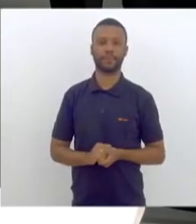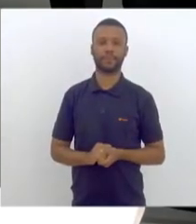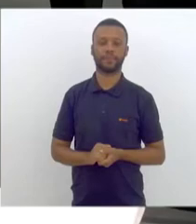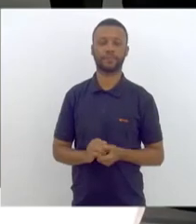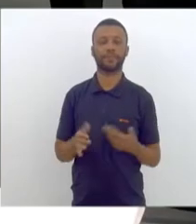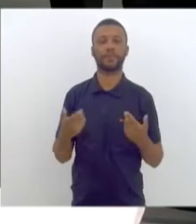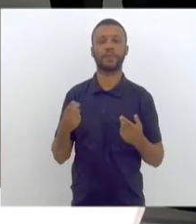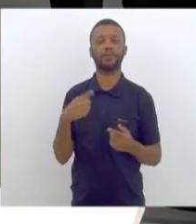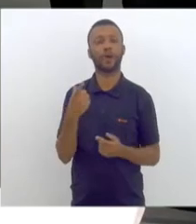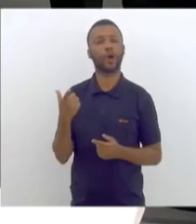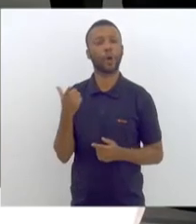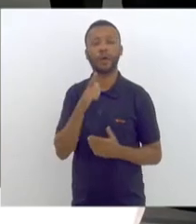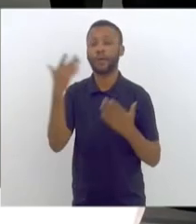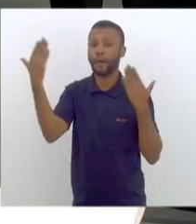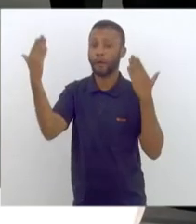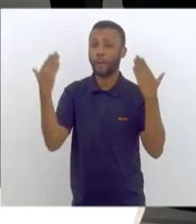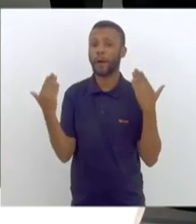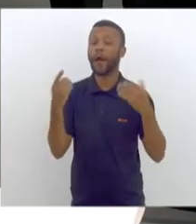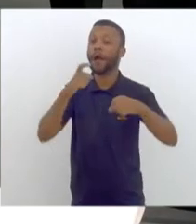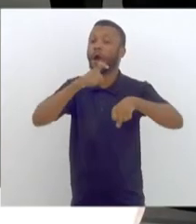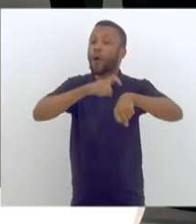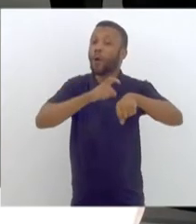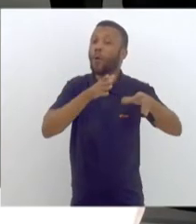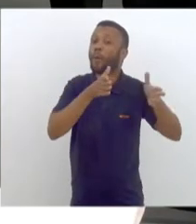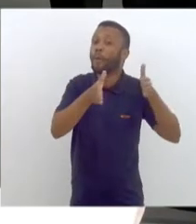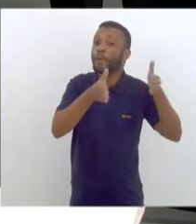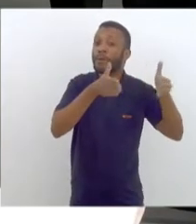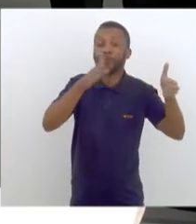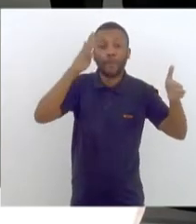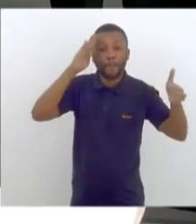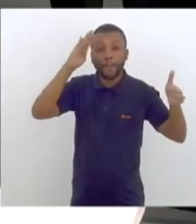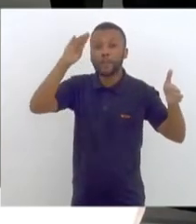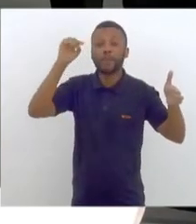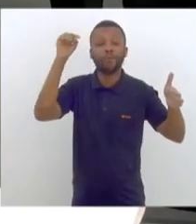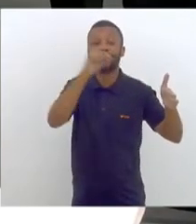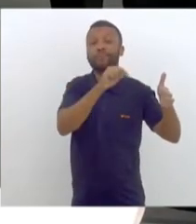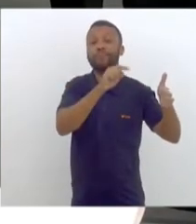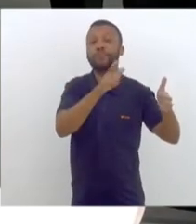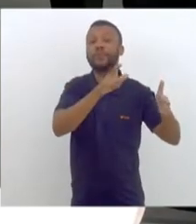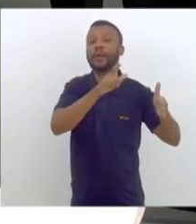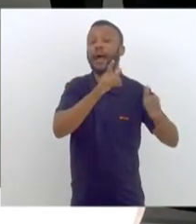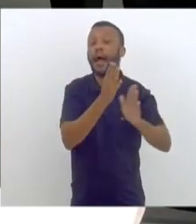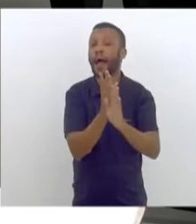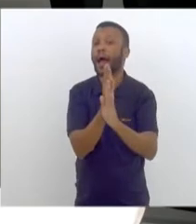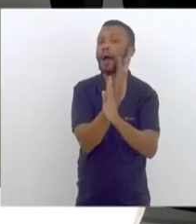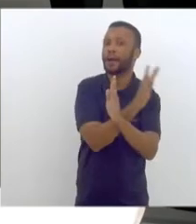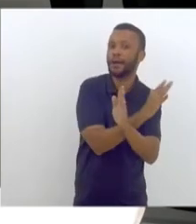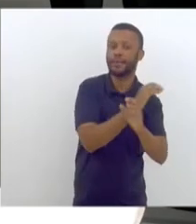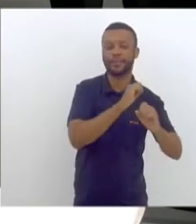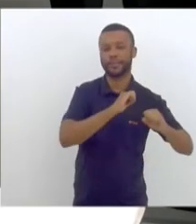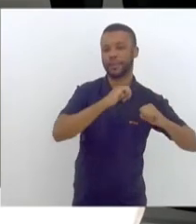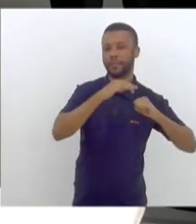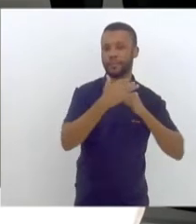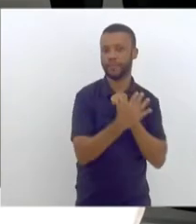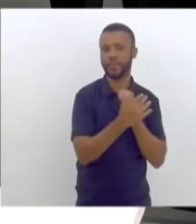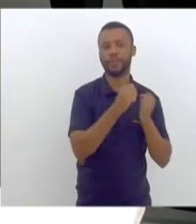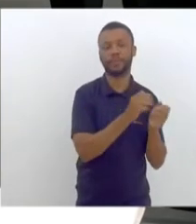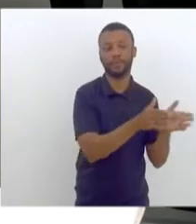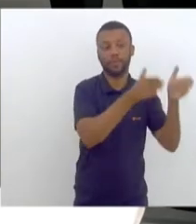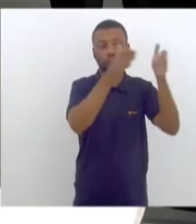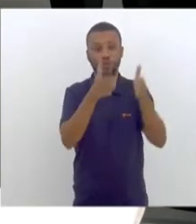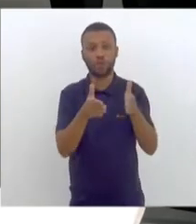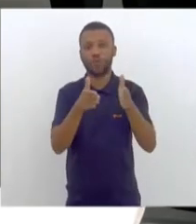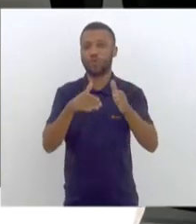compara principalmente com o período da pandemia antes da pandemia após e a gente foi acompanhando